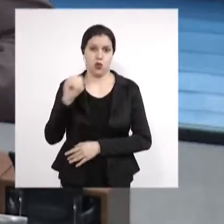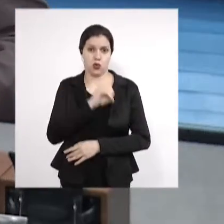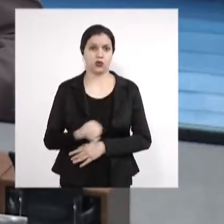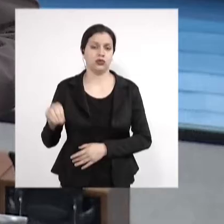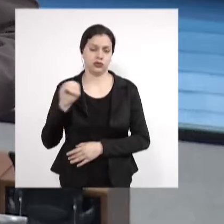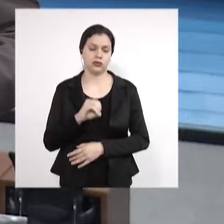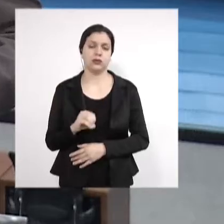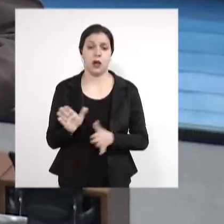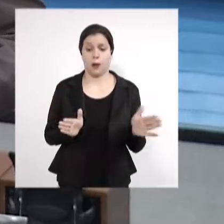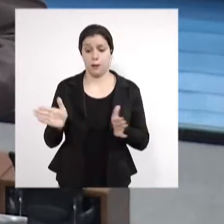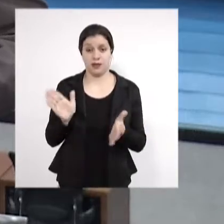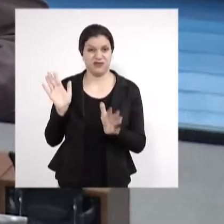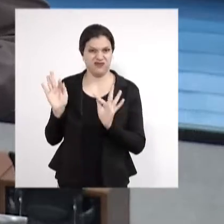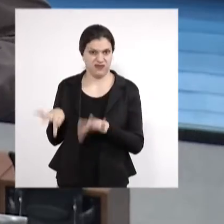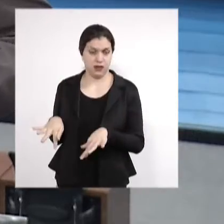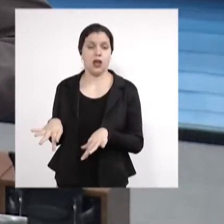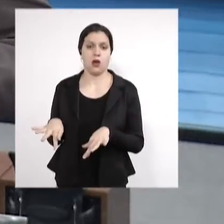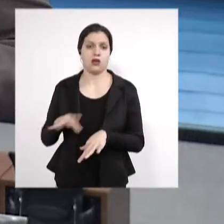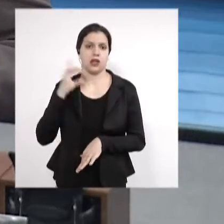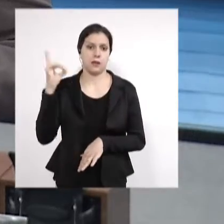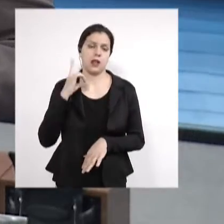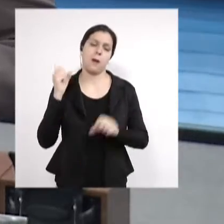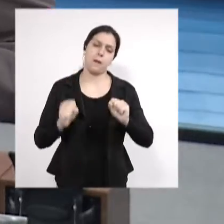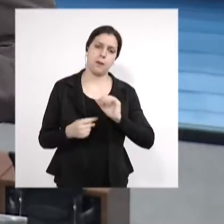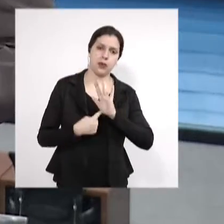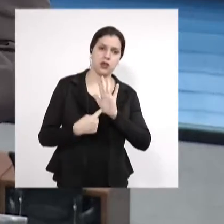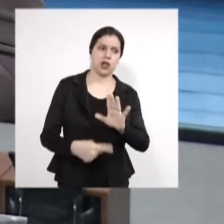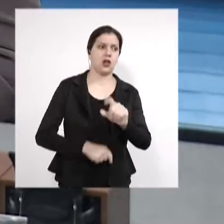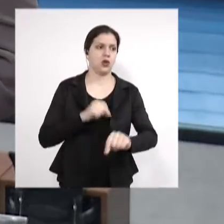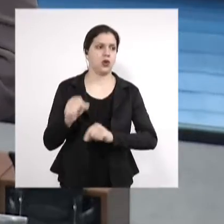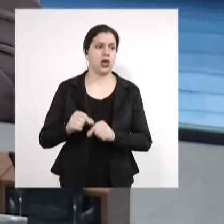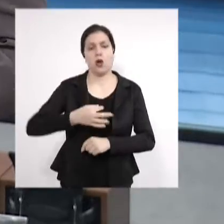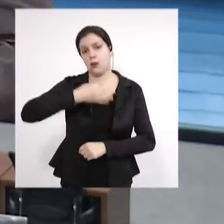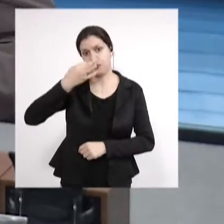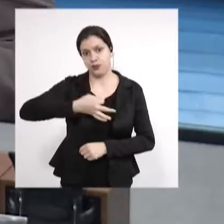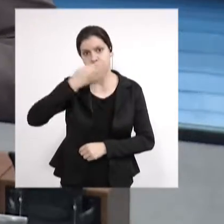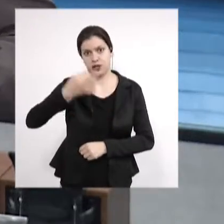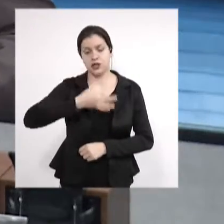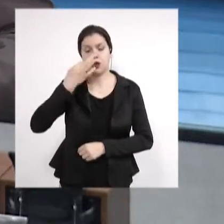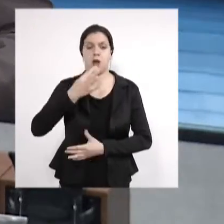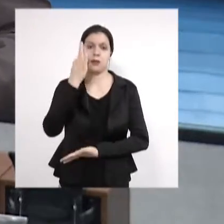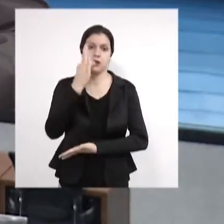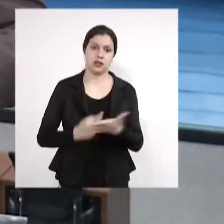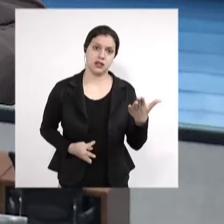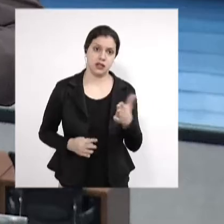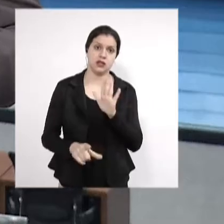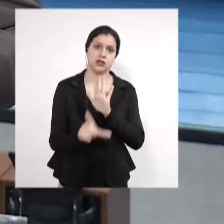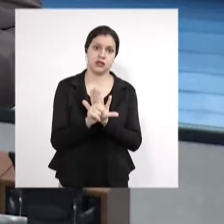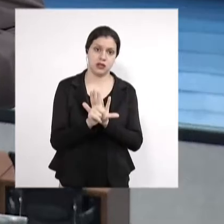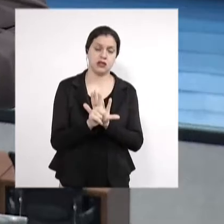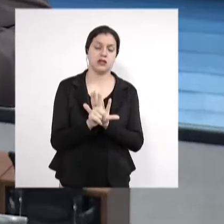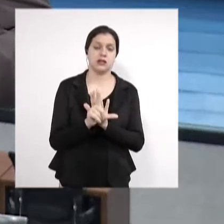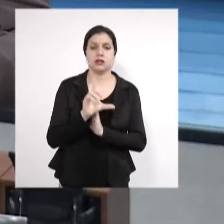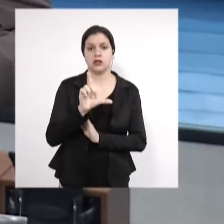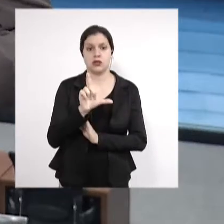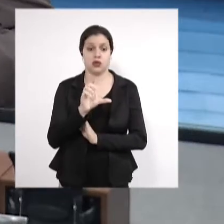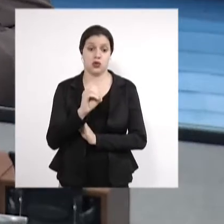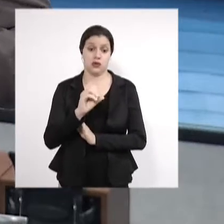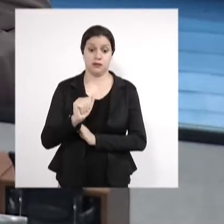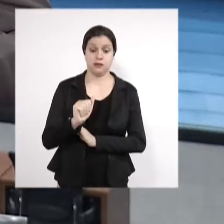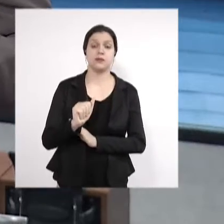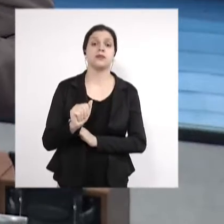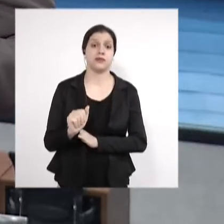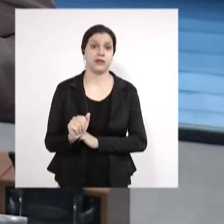último prazo para que os parlamentares pudessem apresentar sugestões, né, ao texto da lei orçamentária anual.